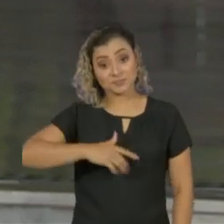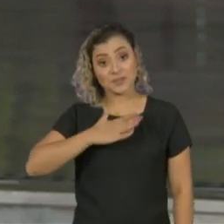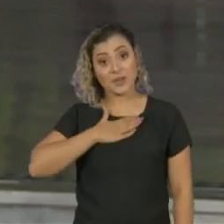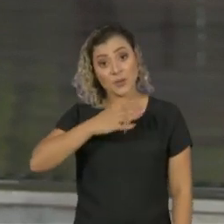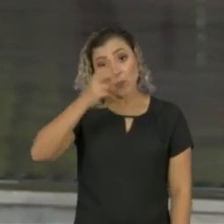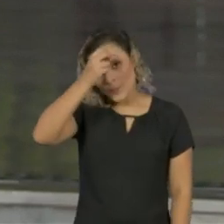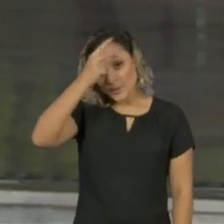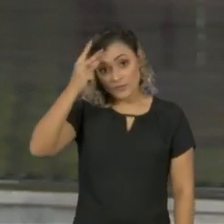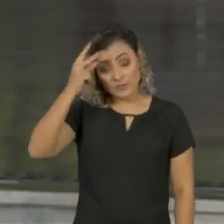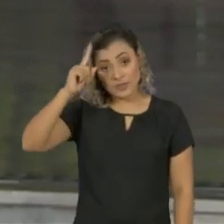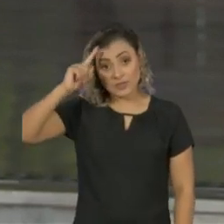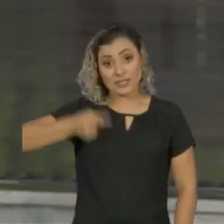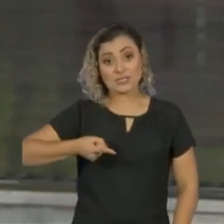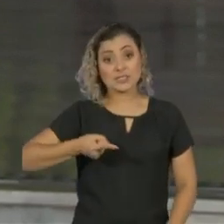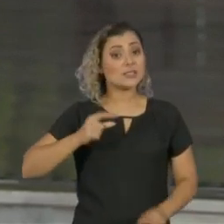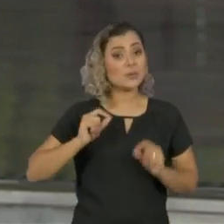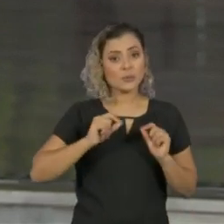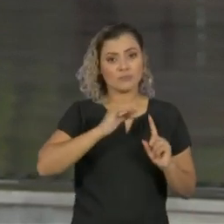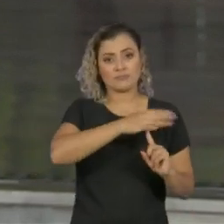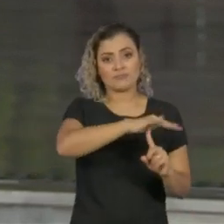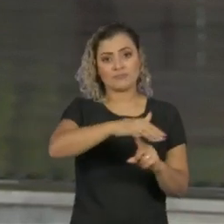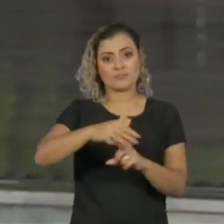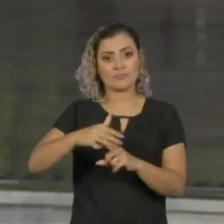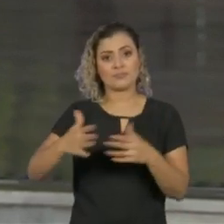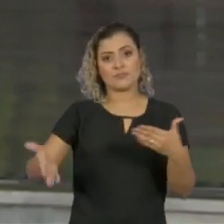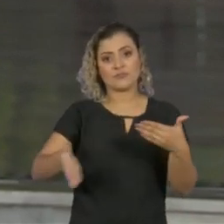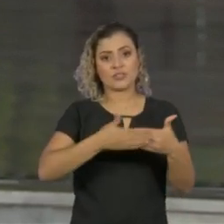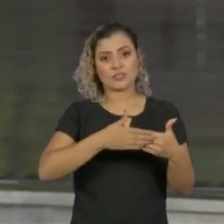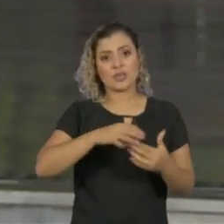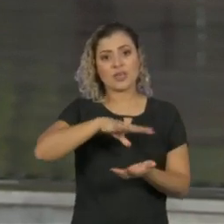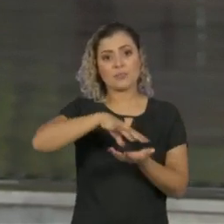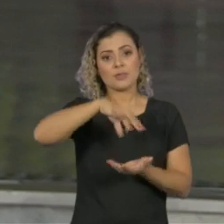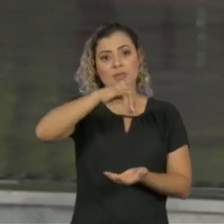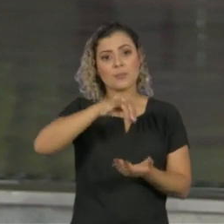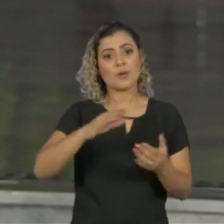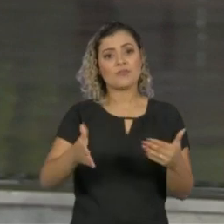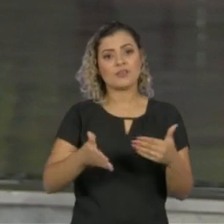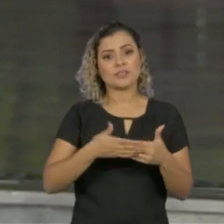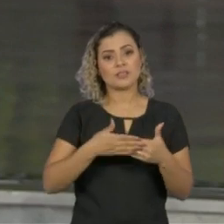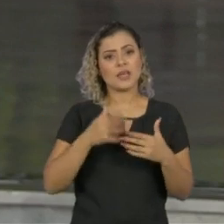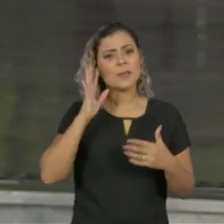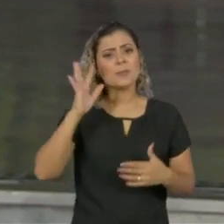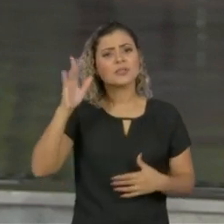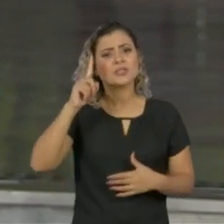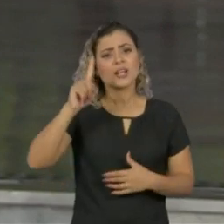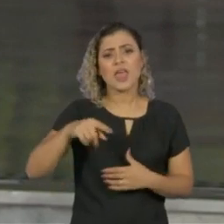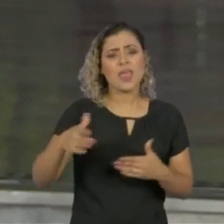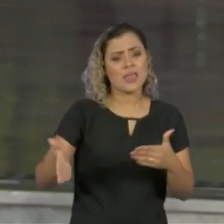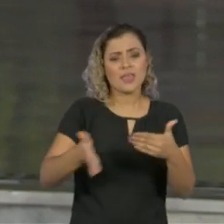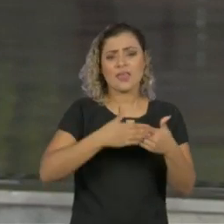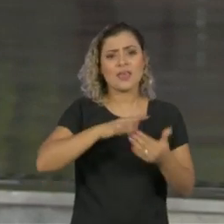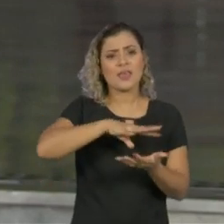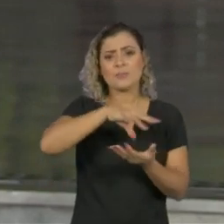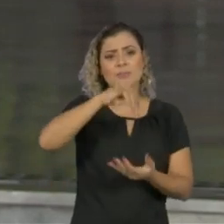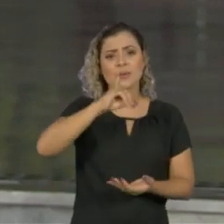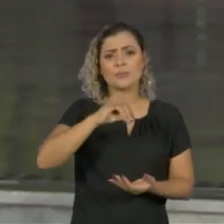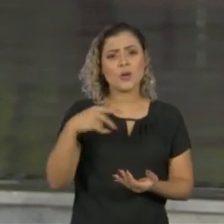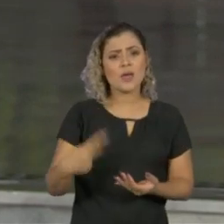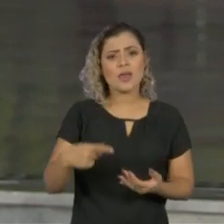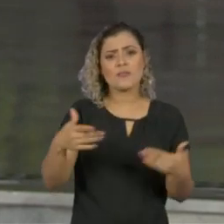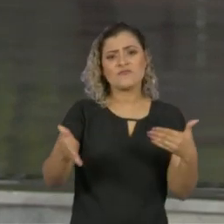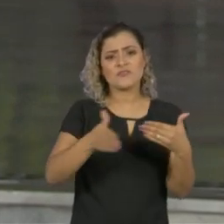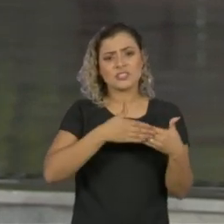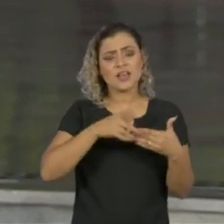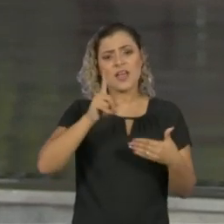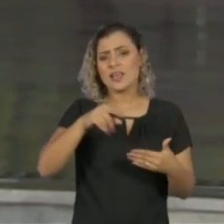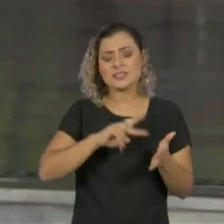que determinar o fechamento do Parque Ibirapuera, cartão postal da cidade de São Paulo.